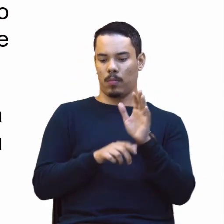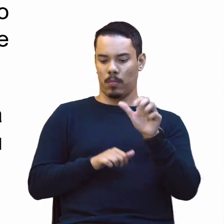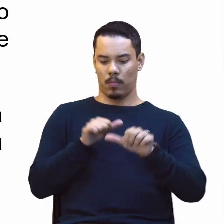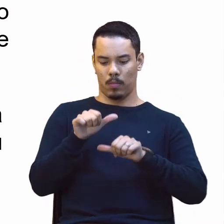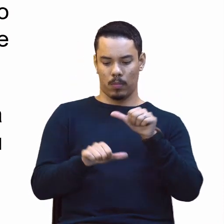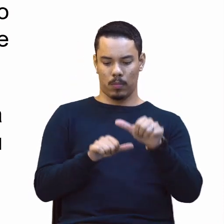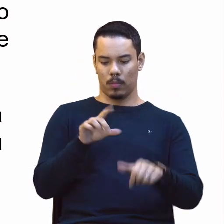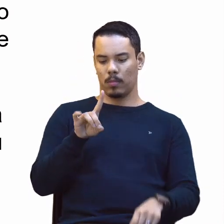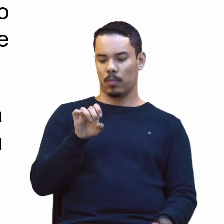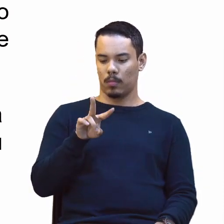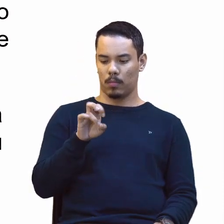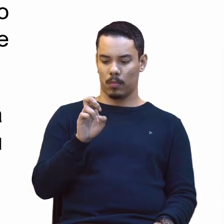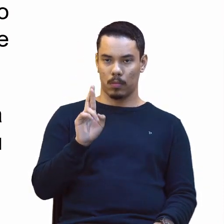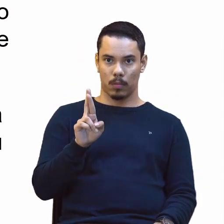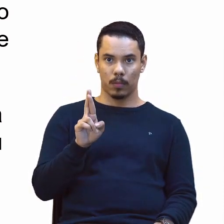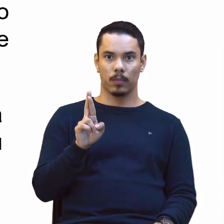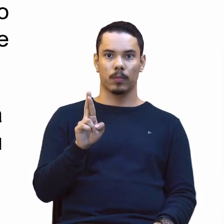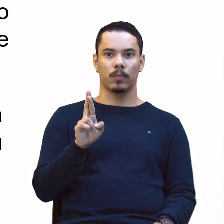dever.